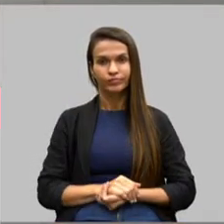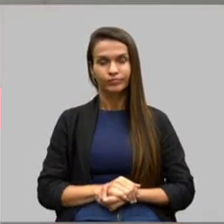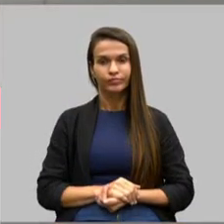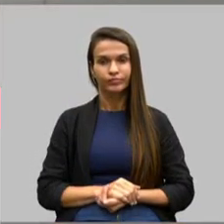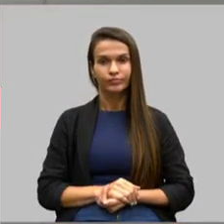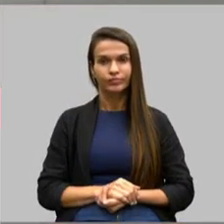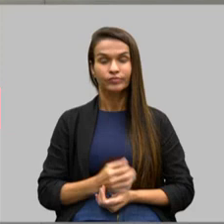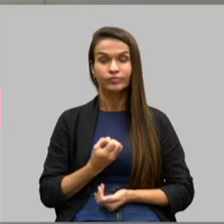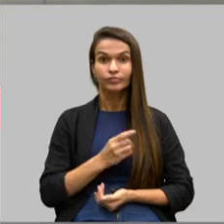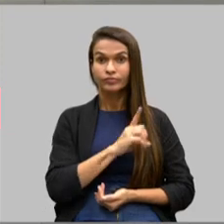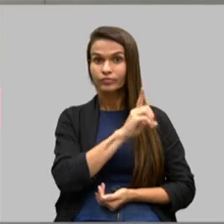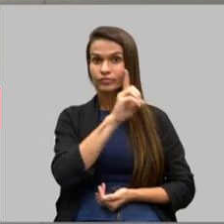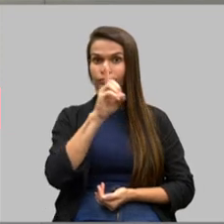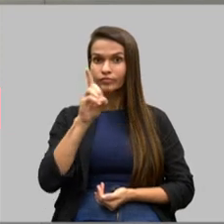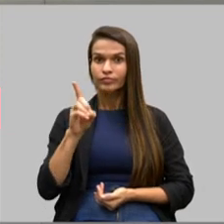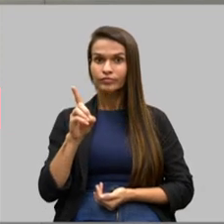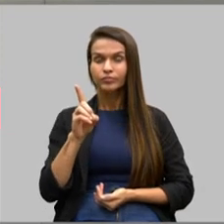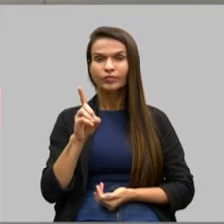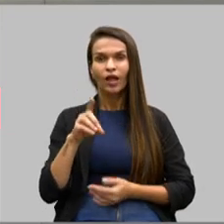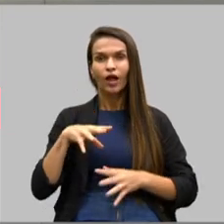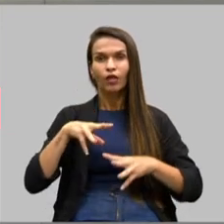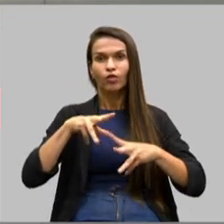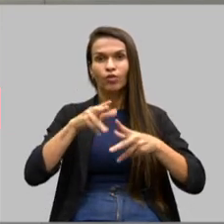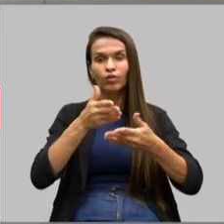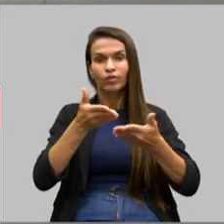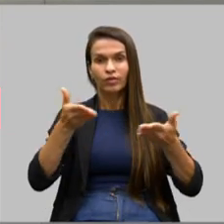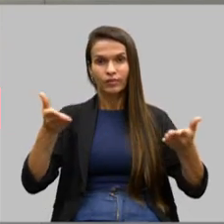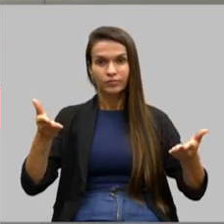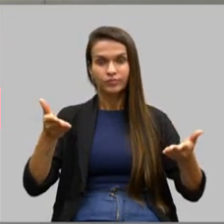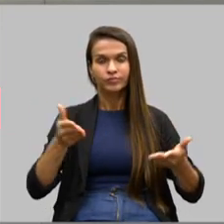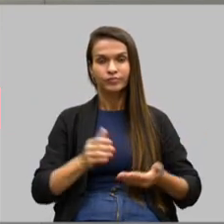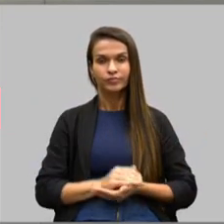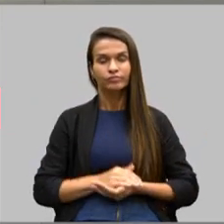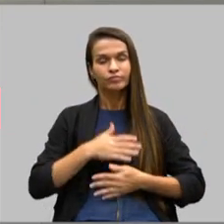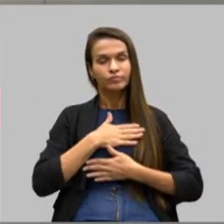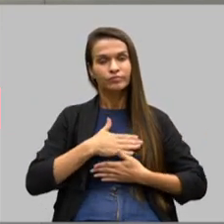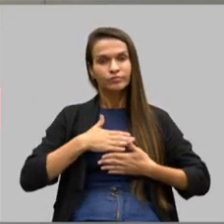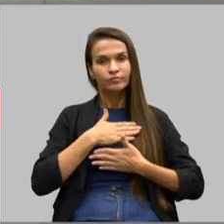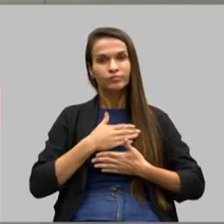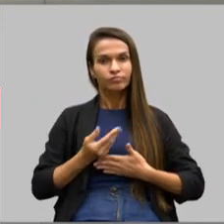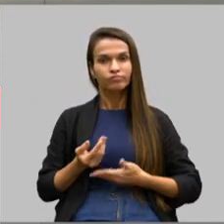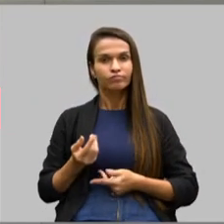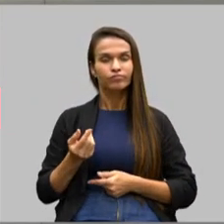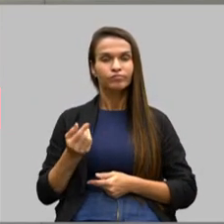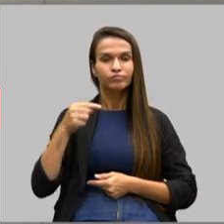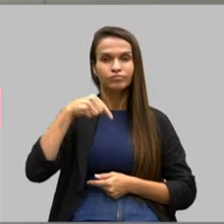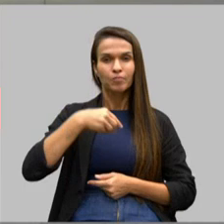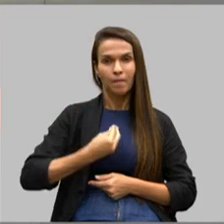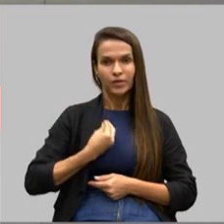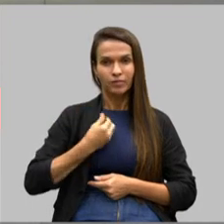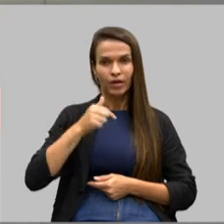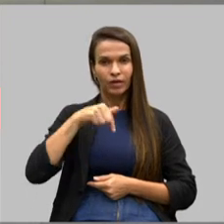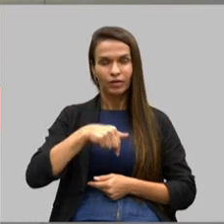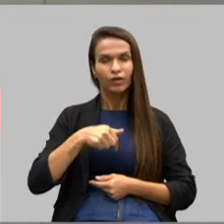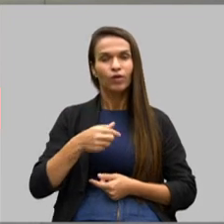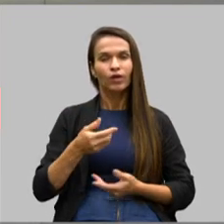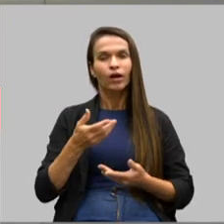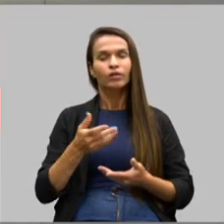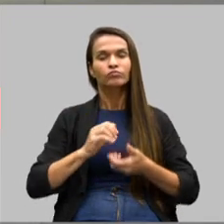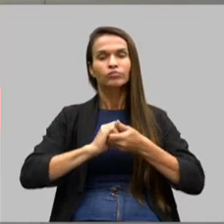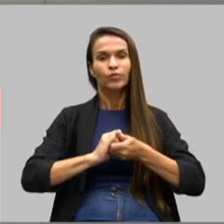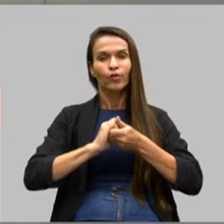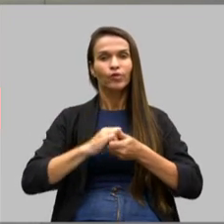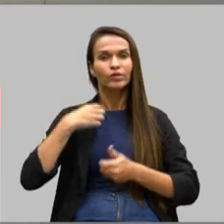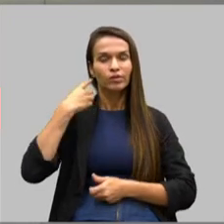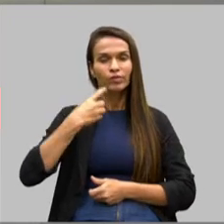acho que é bom dia ainda, boa, a todos e a todas. Satisfação estar aqui, quero cumprimentar o deputado. Eu quero fazer até uma